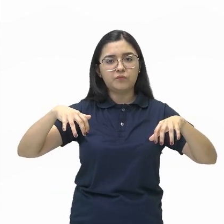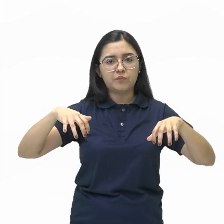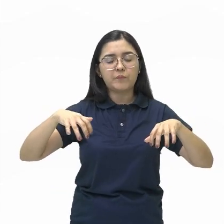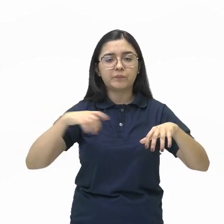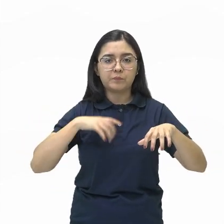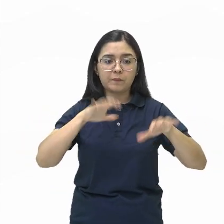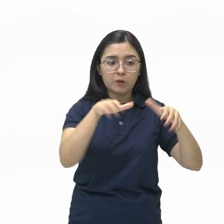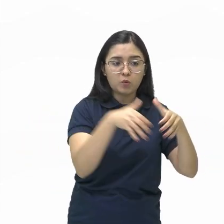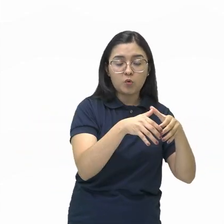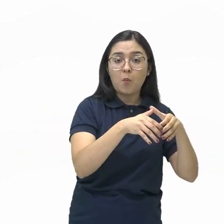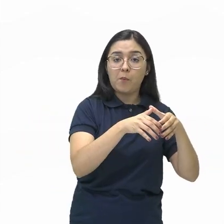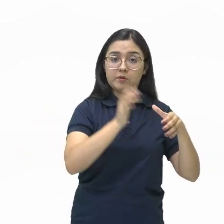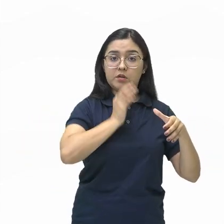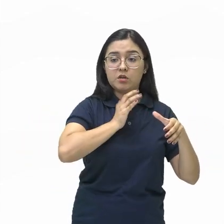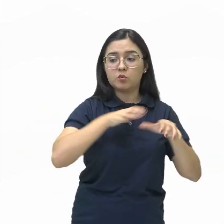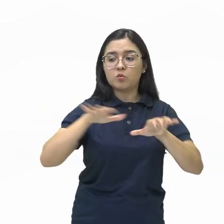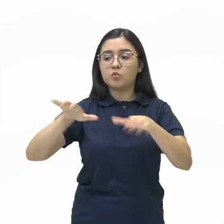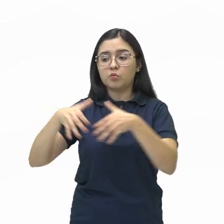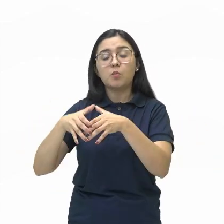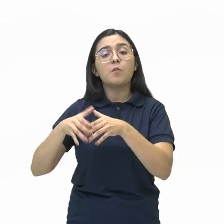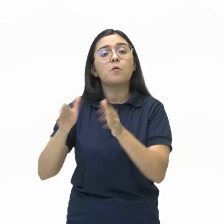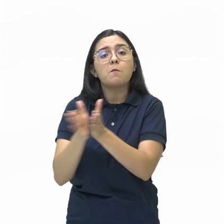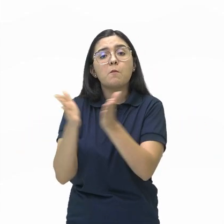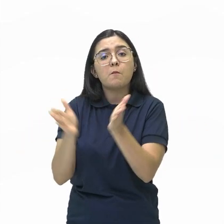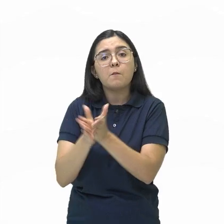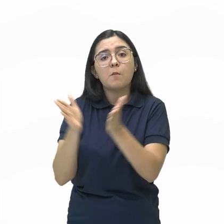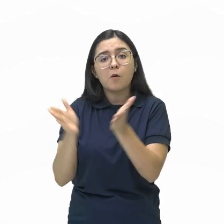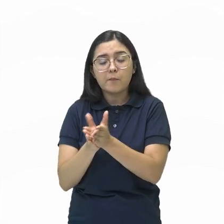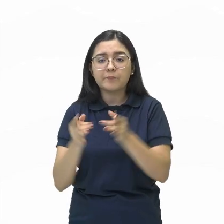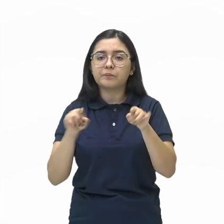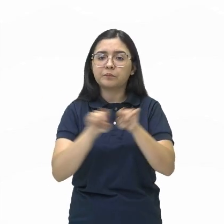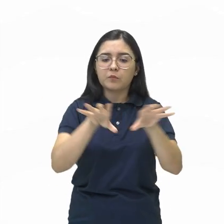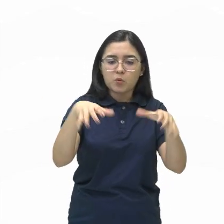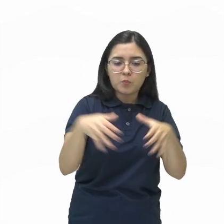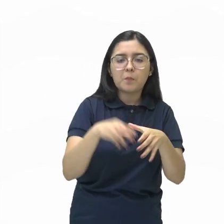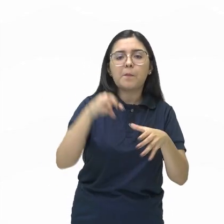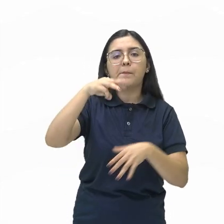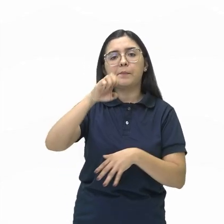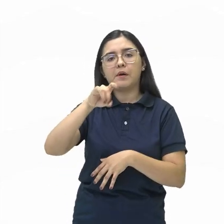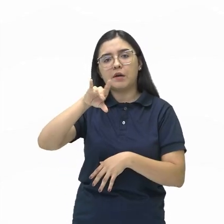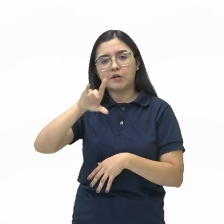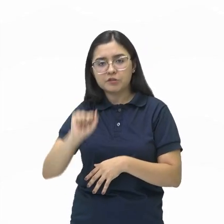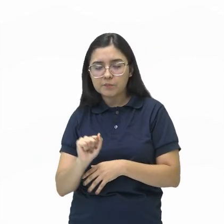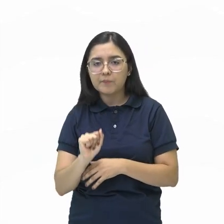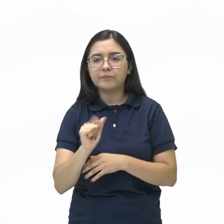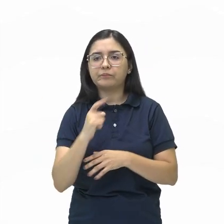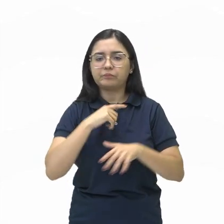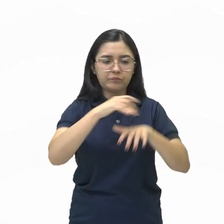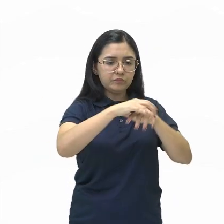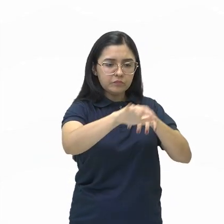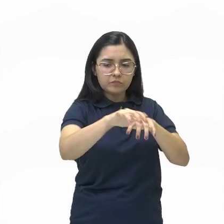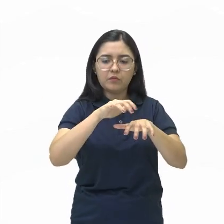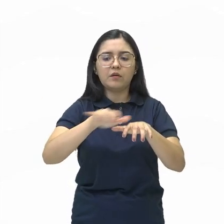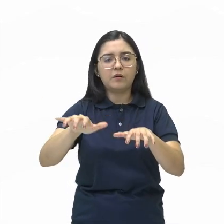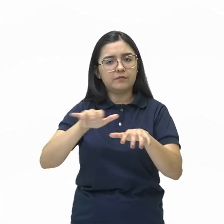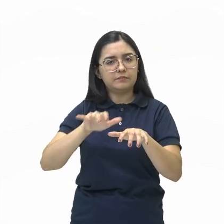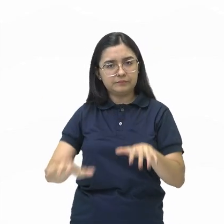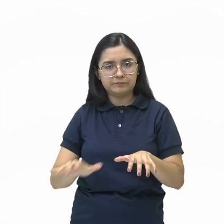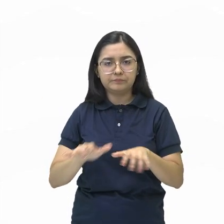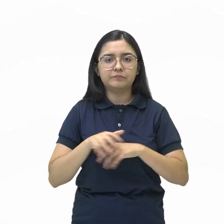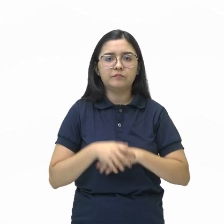mais rico, outro mais pobre. E aí vão dividindo, classe média, classe, né? Vão colocando aí essas